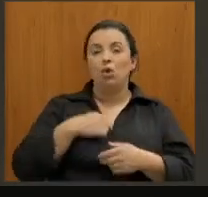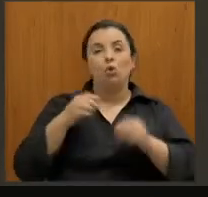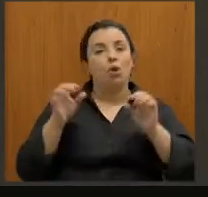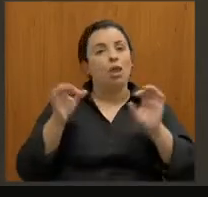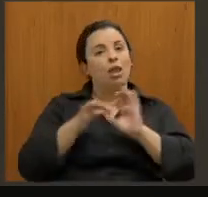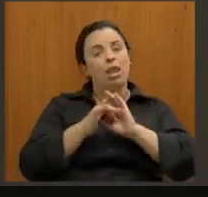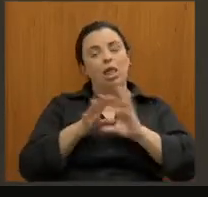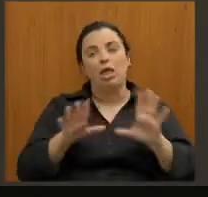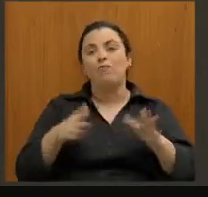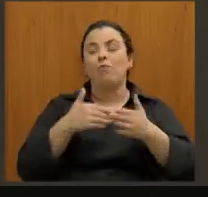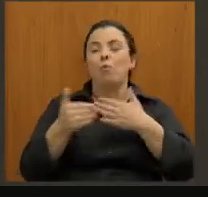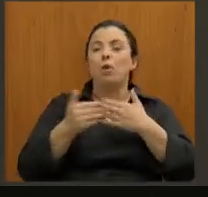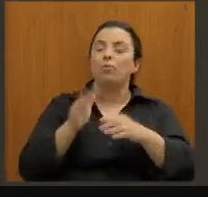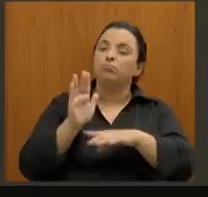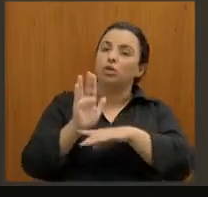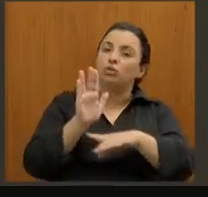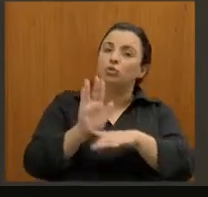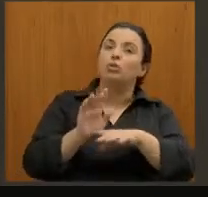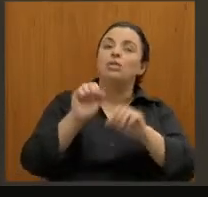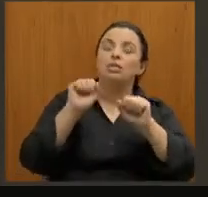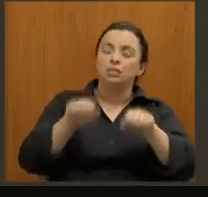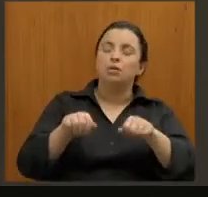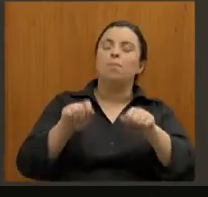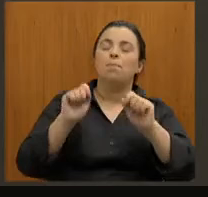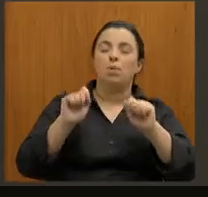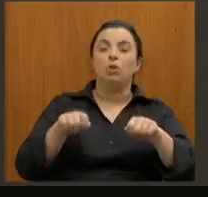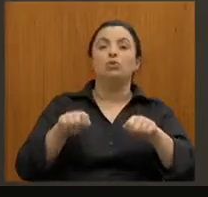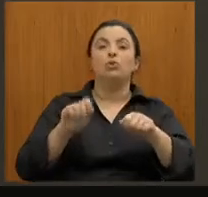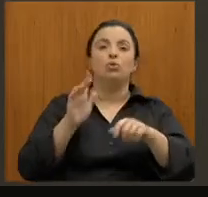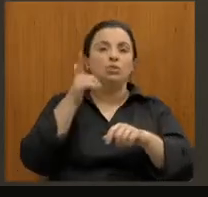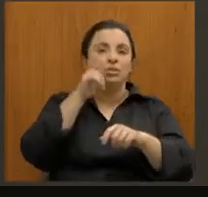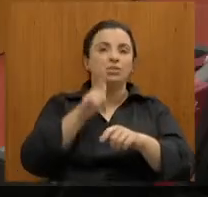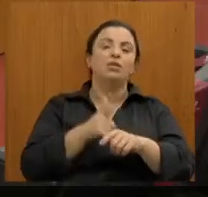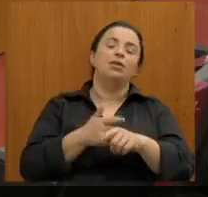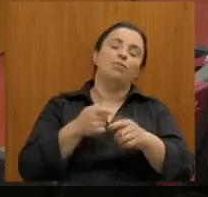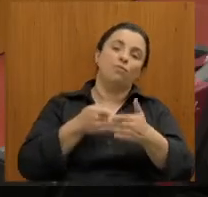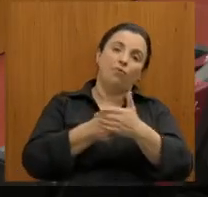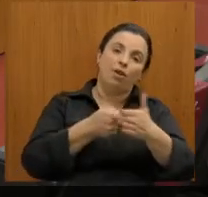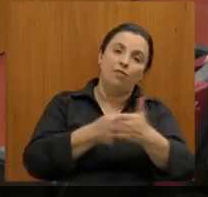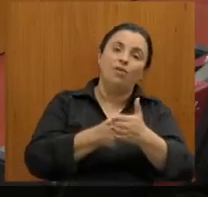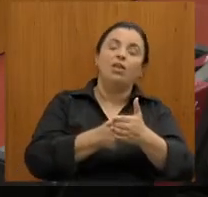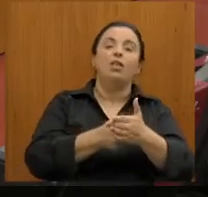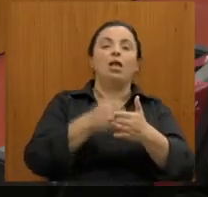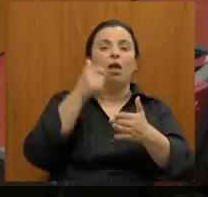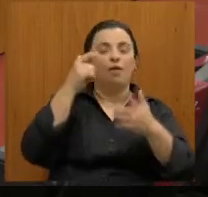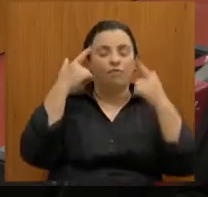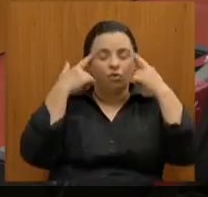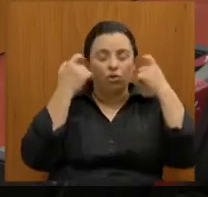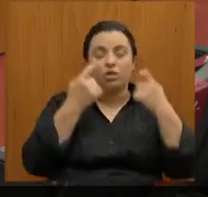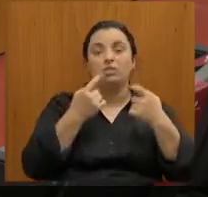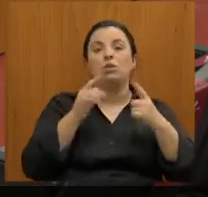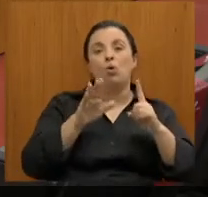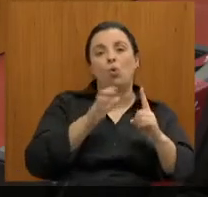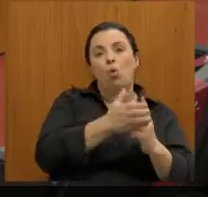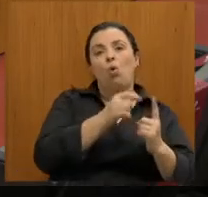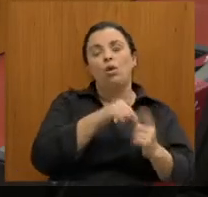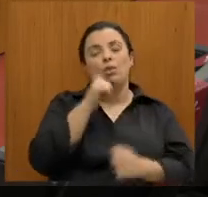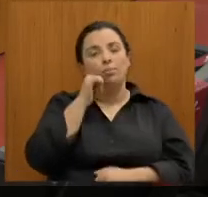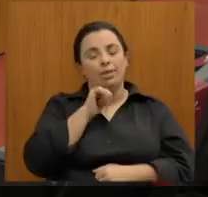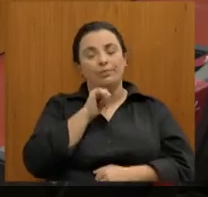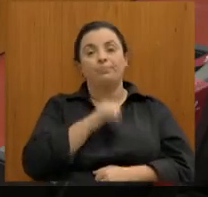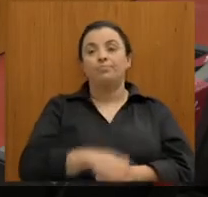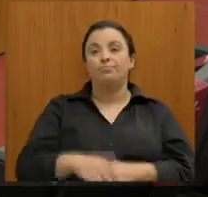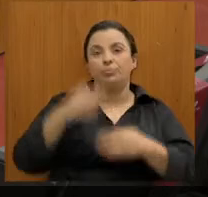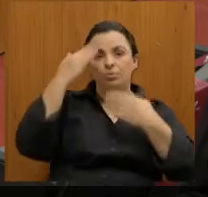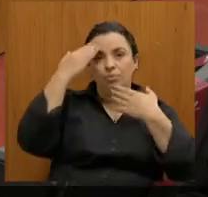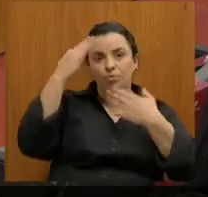contribuição para poder enfrentar a violência contra as mulheres Obrigada Dra